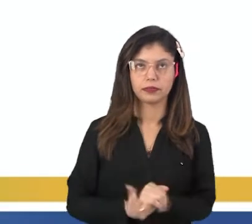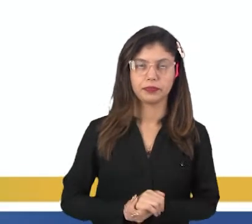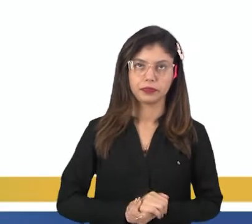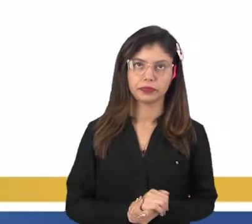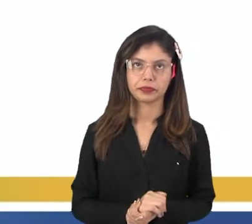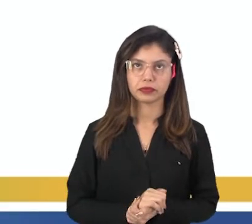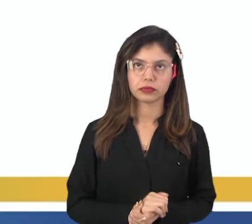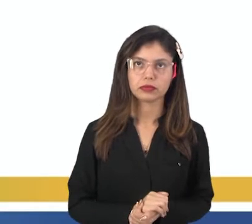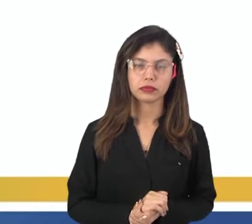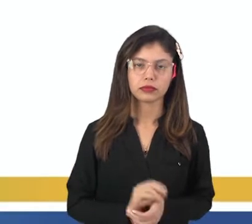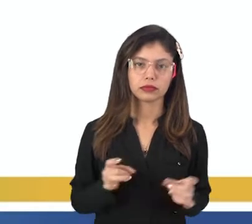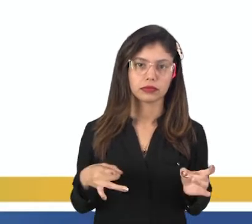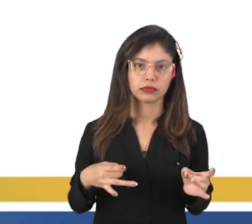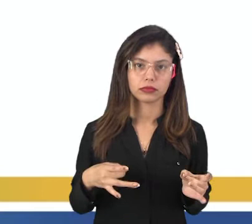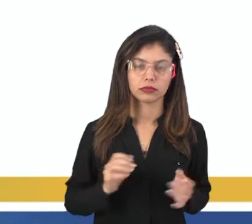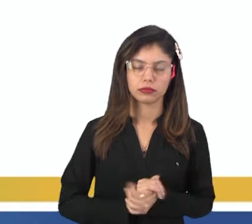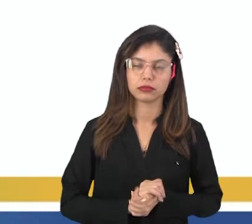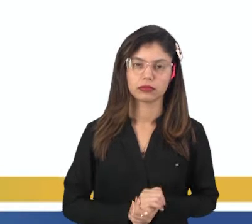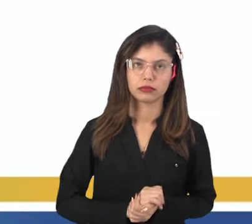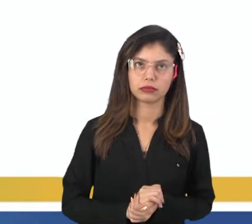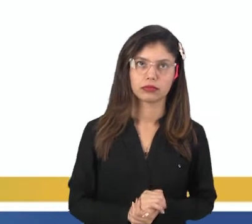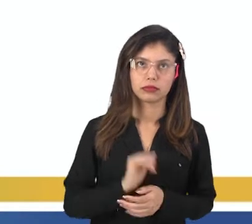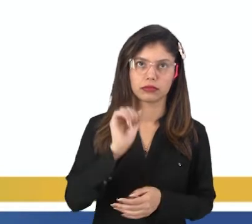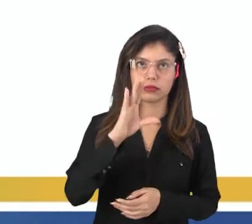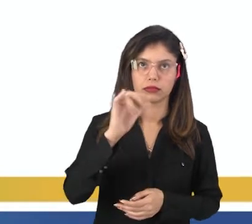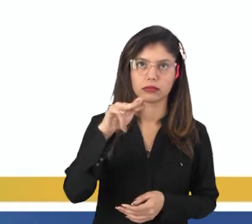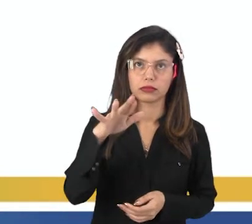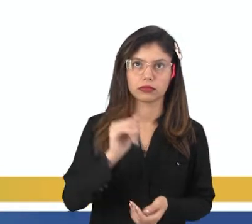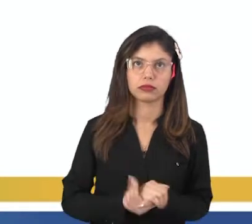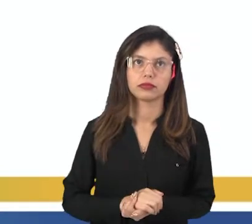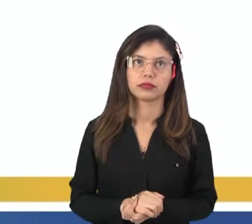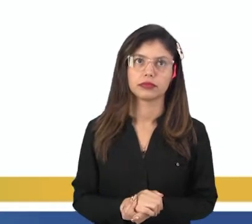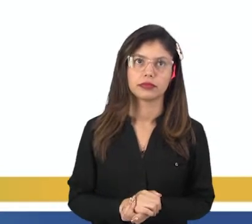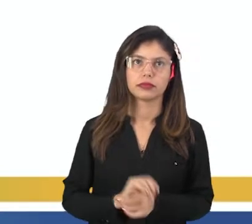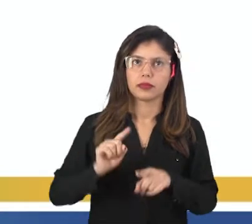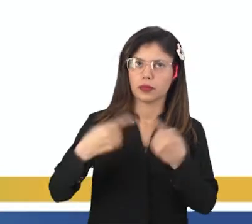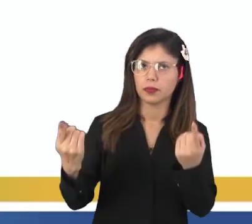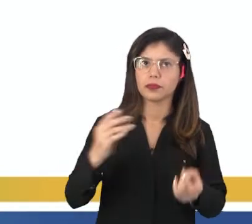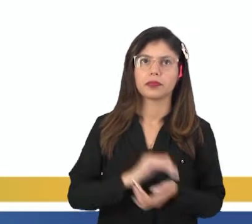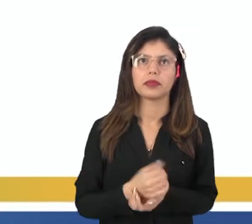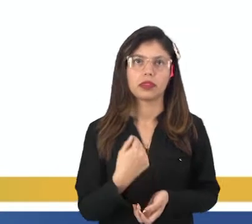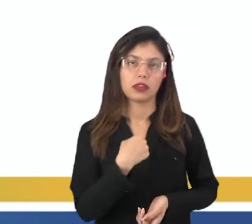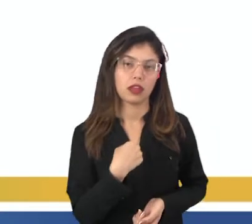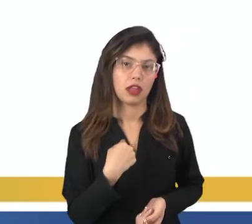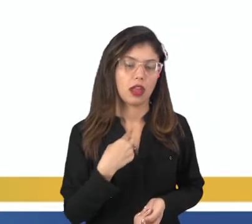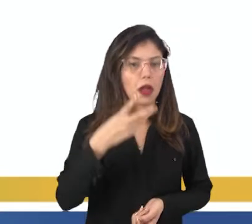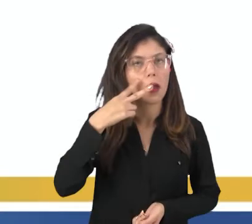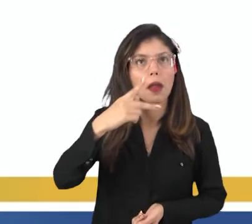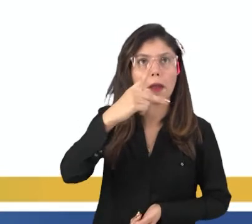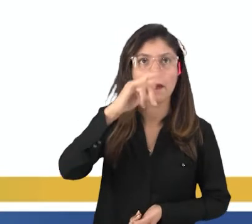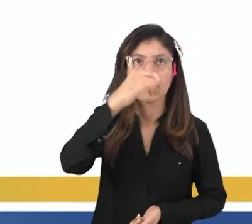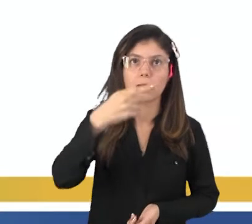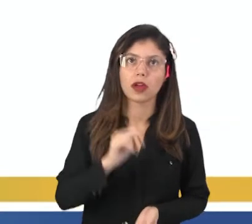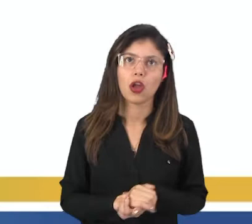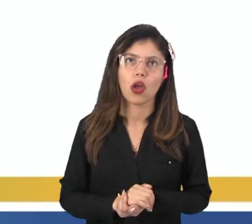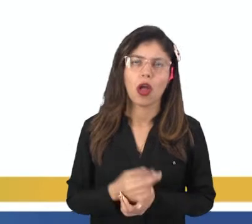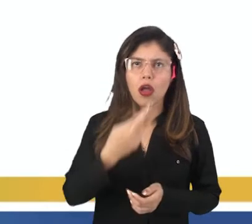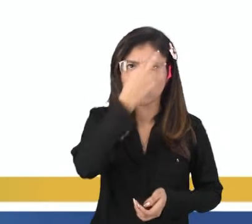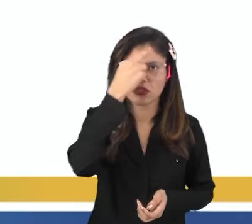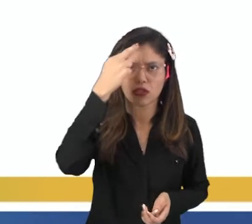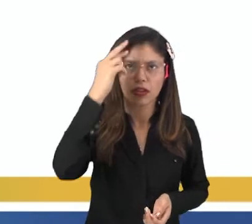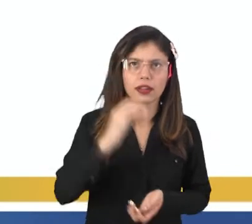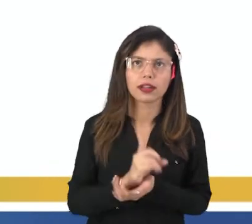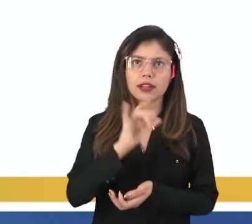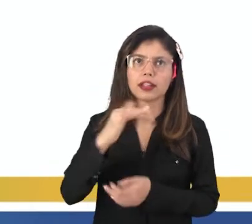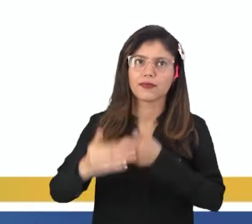divertida mente dica resenha de Camila savioli mais uma vez a pizza surpreendi